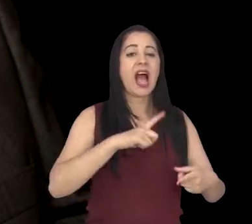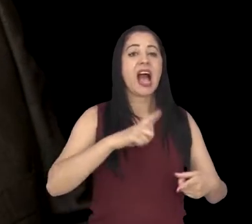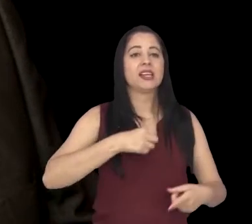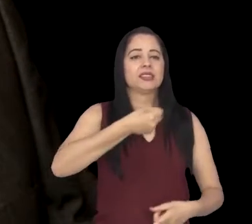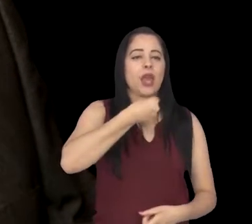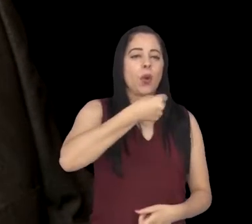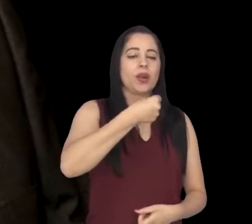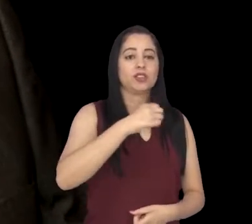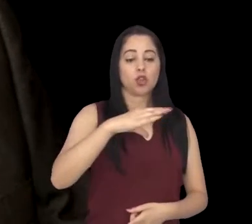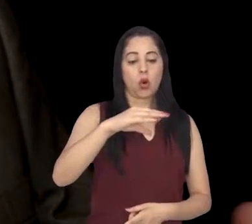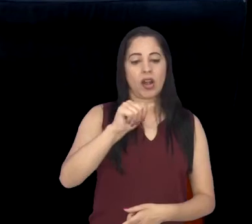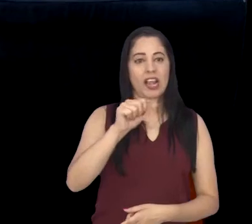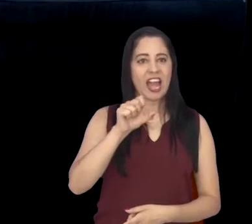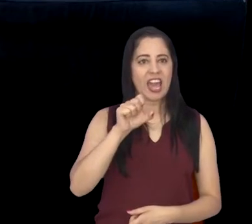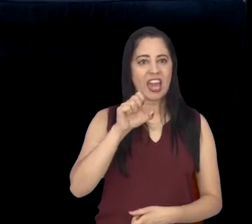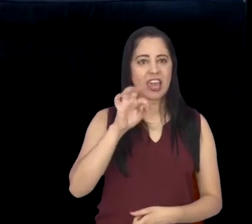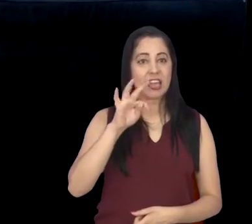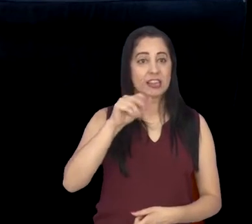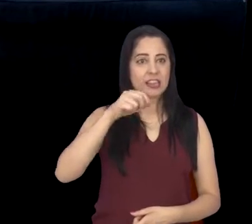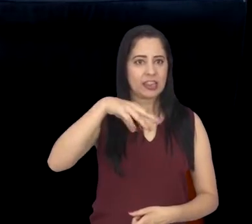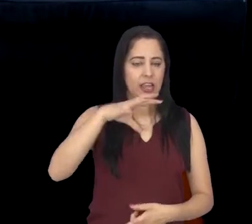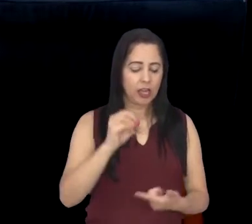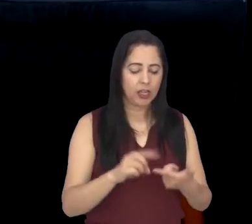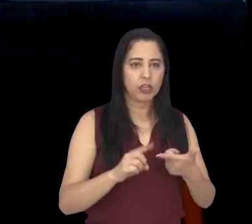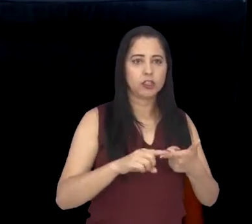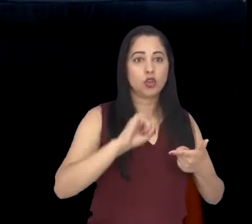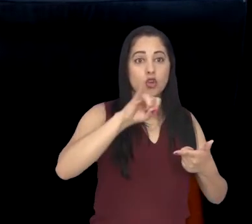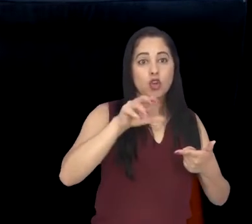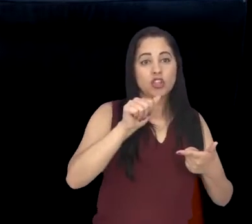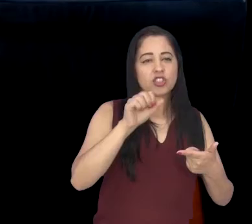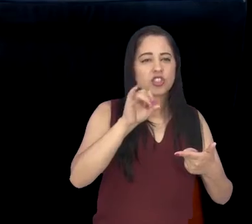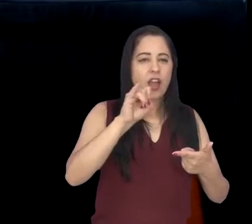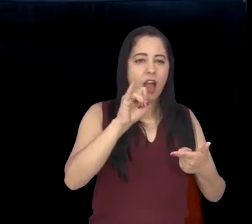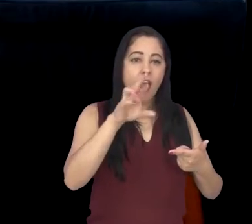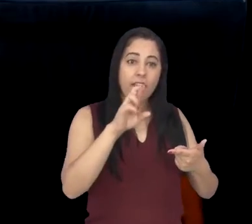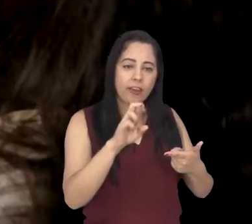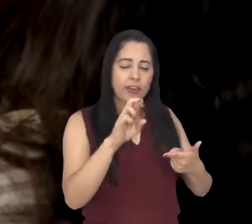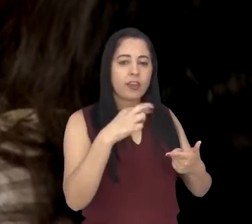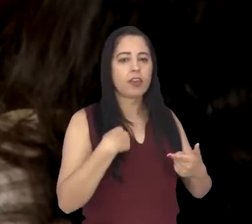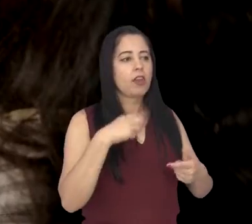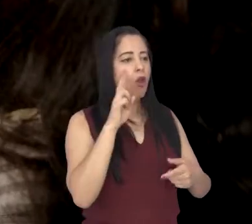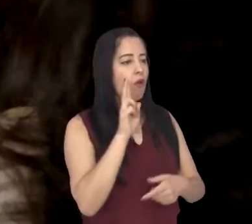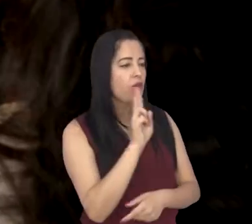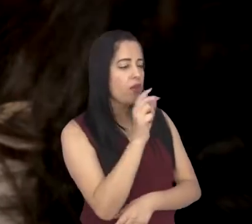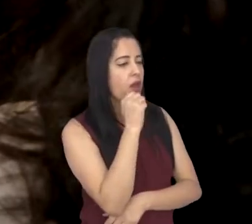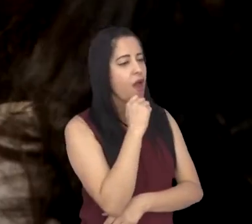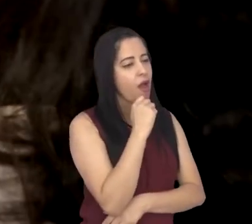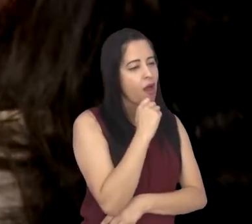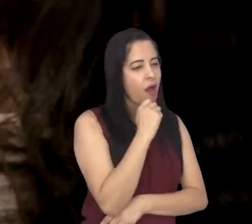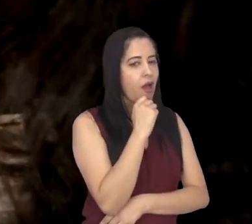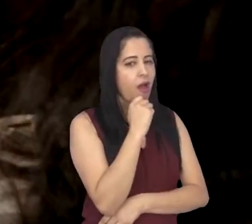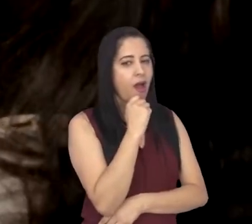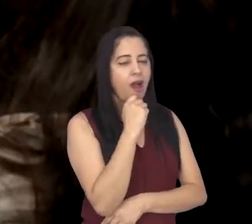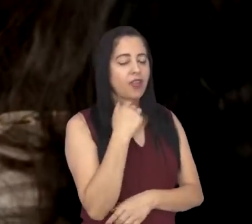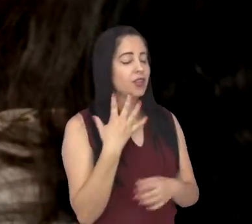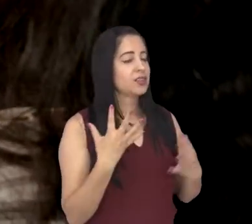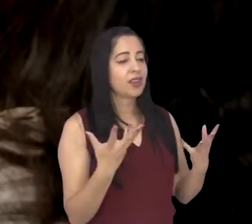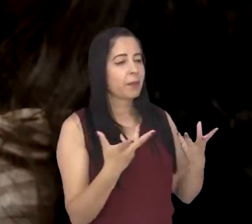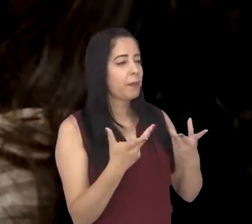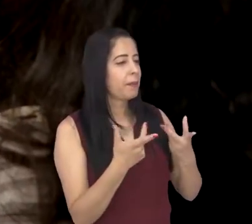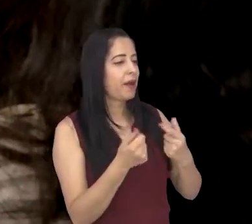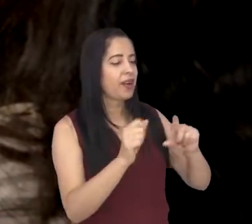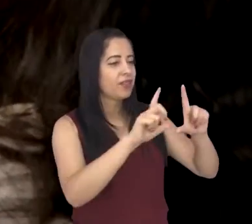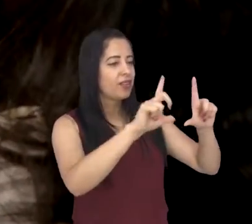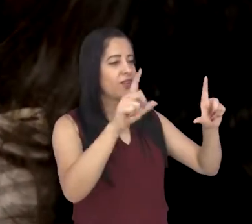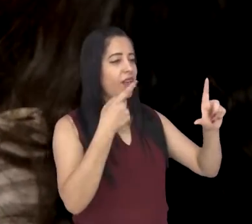Veloso aparecendo. Olha as com o referências, tropicalismo. né, Gilson? Eu mesmo menino, aquilo era para mim uma loucura. Tá